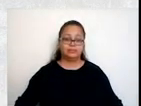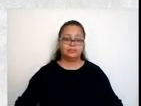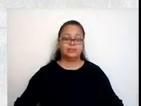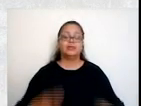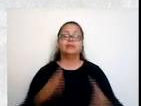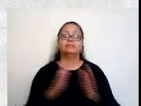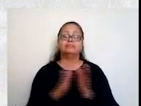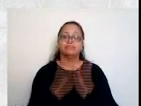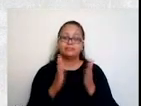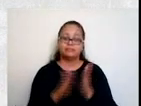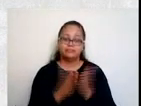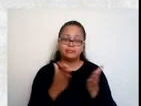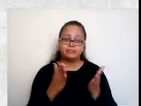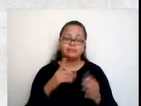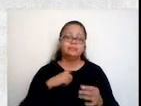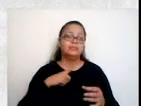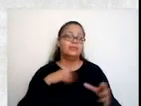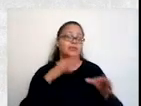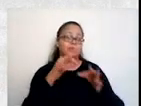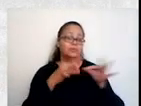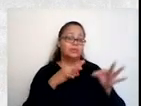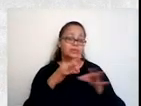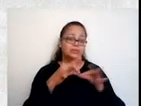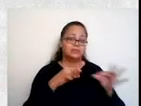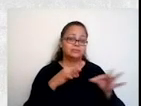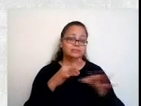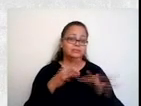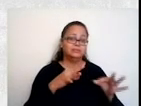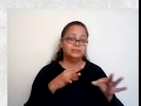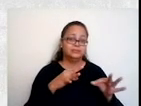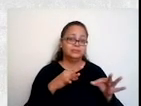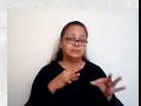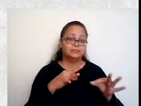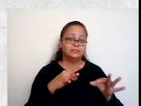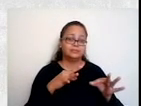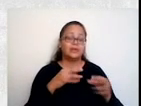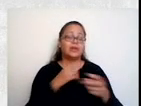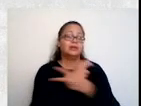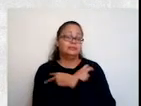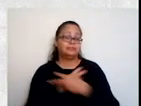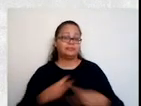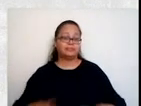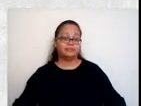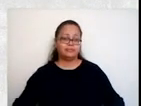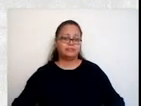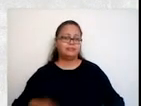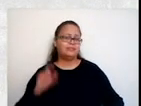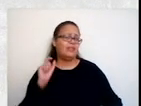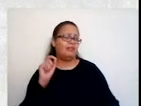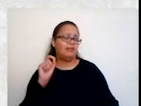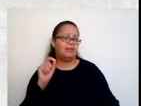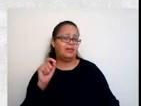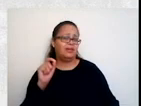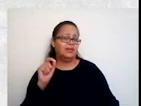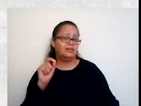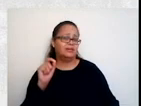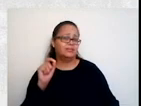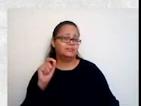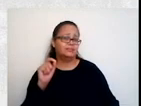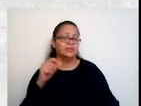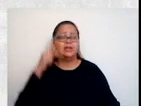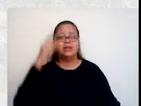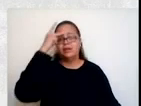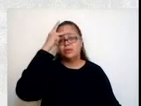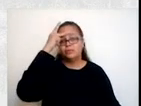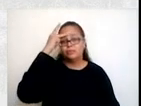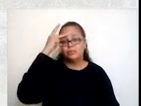de outros tipos de organização no Nordeste, os chamados bandos de cangaceiros. Quem que eles eram, Eles